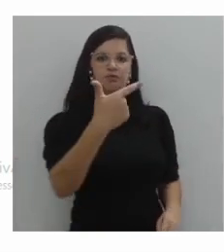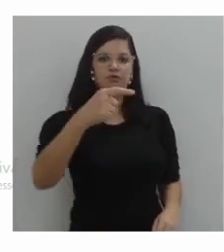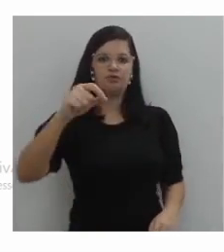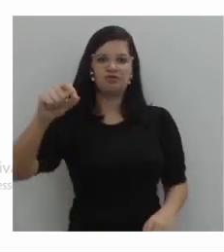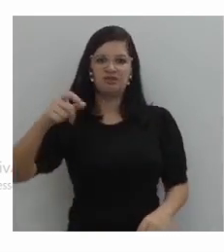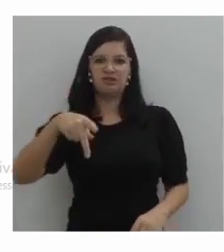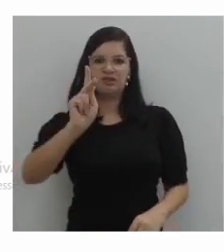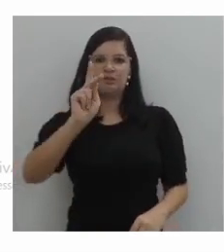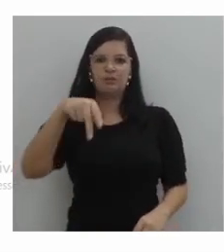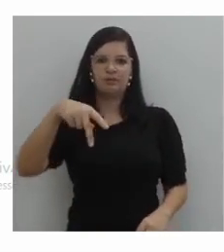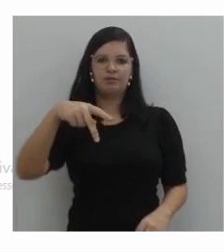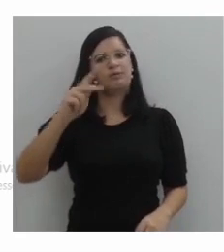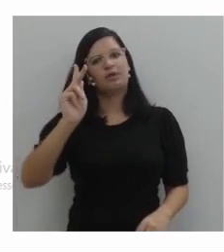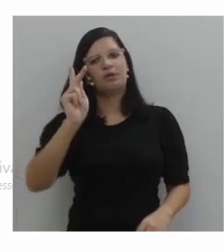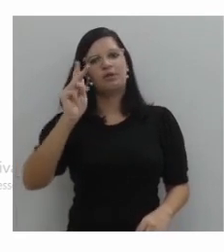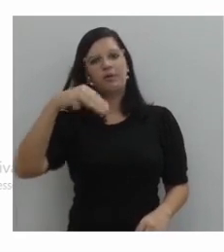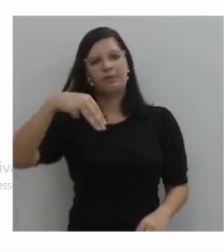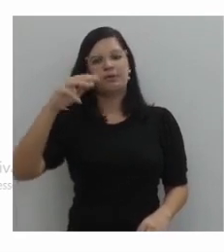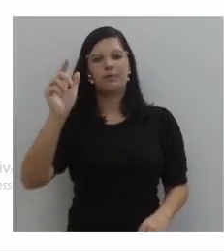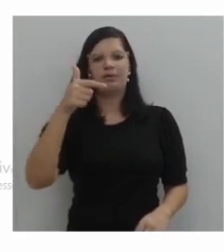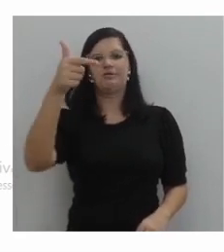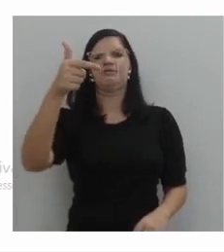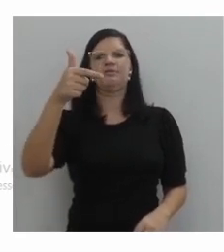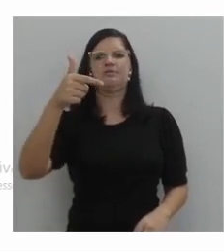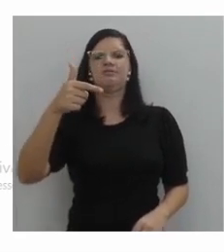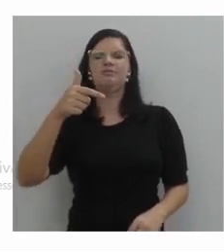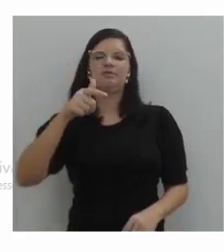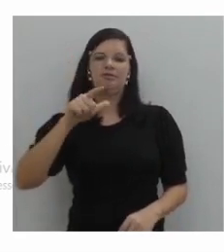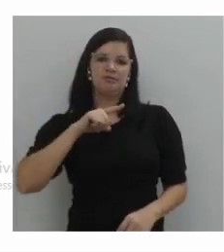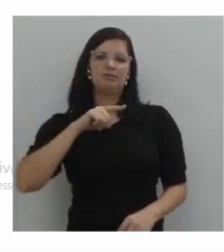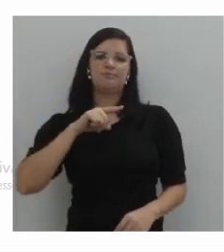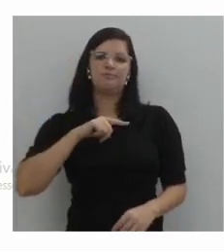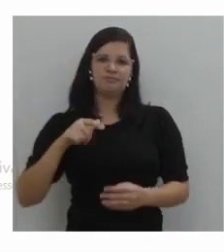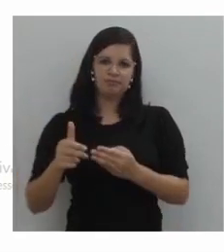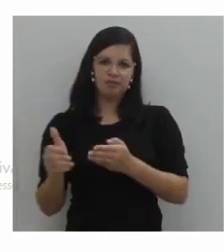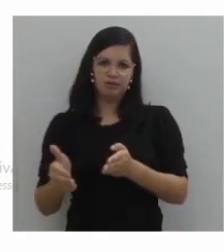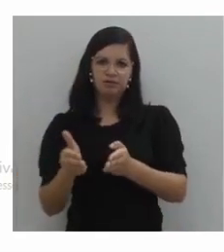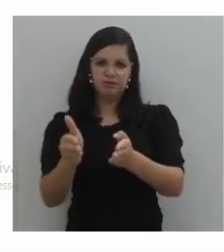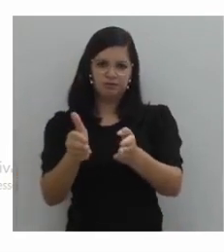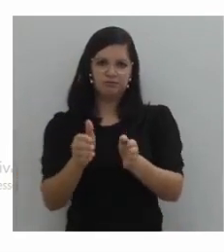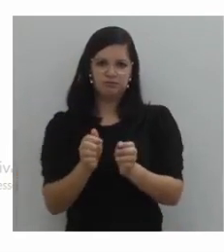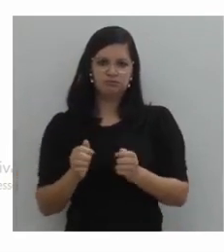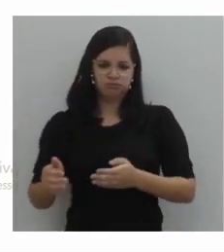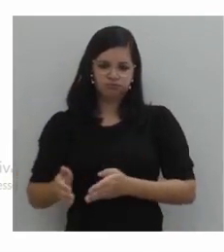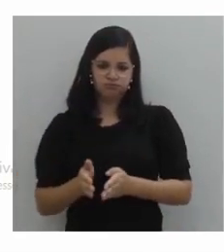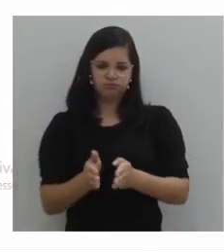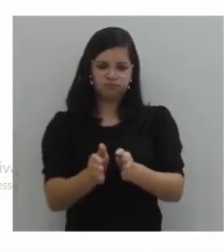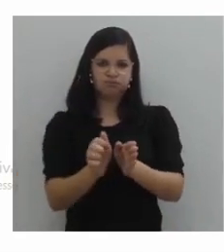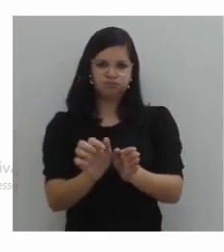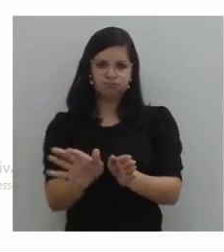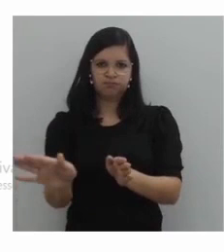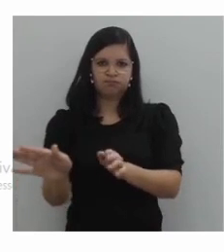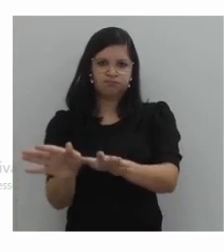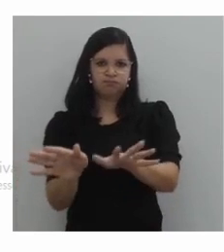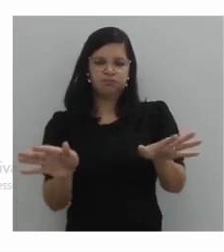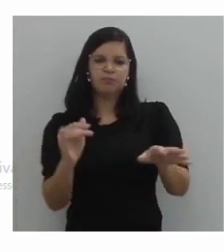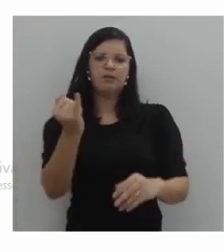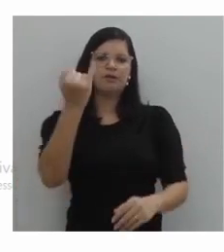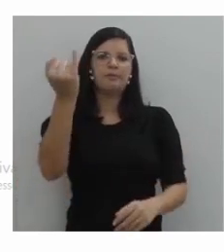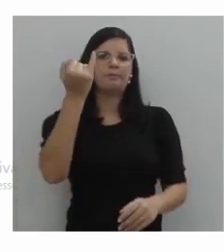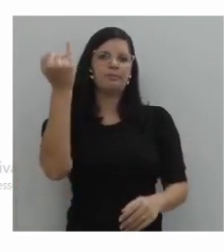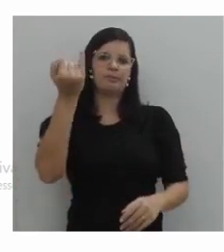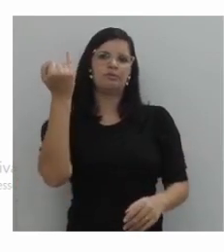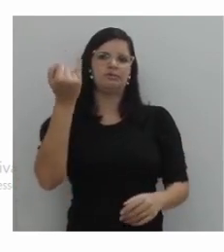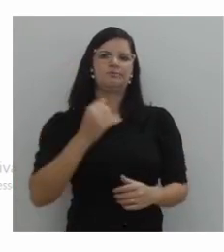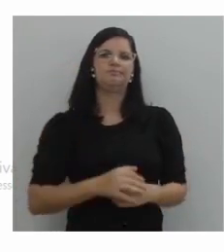quilômetros quadrados, tá? Nessa quantidade de quilômetros quadrados, há vários rios importantes, tá? É uma bacia que